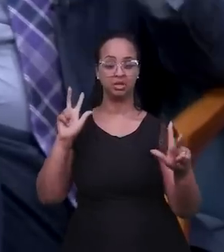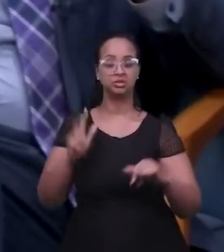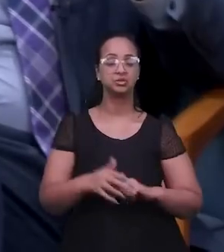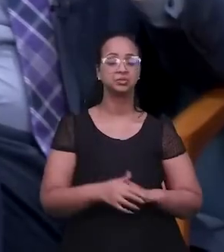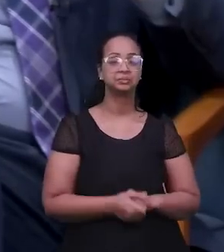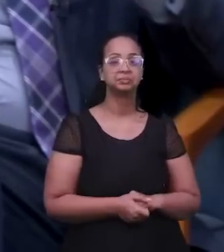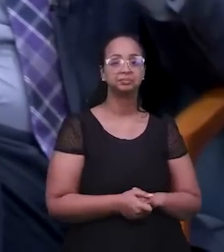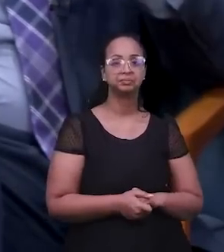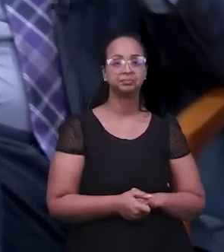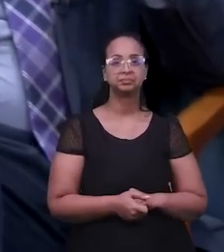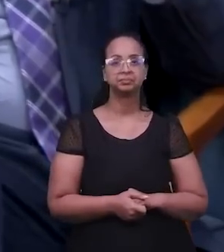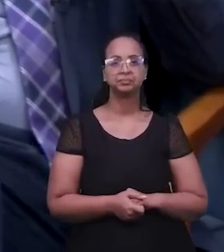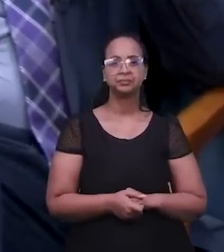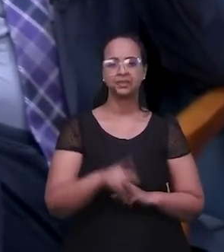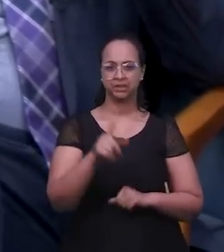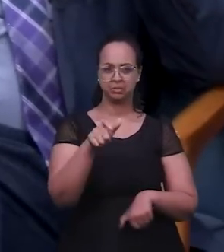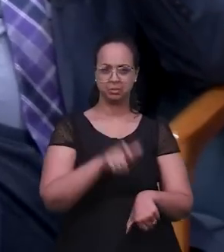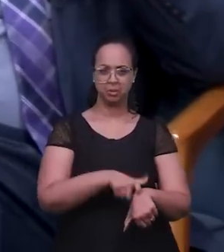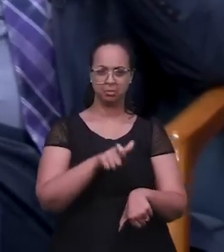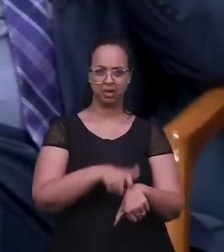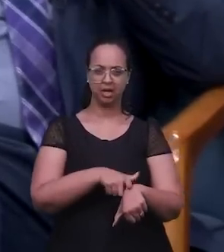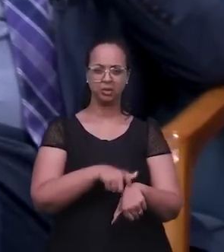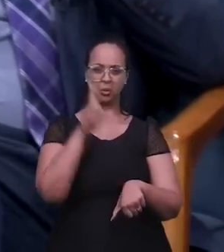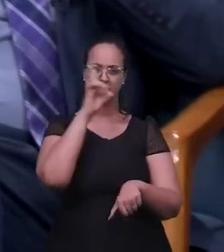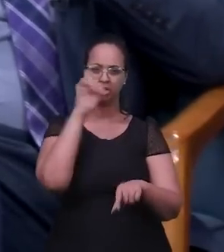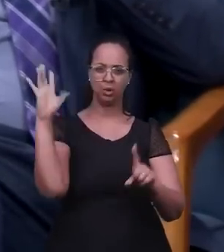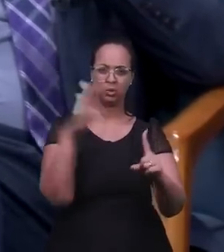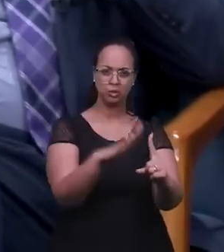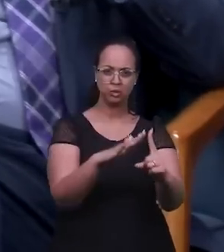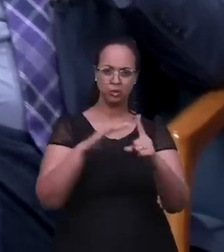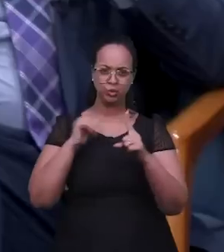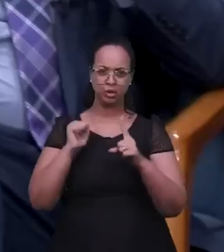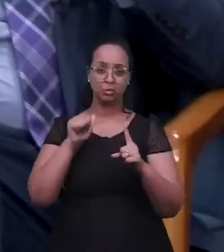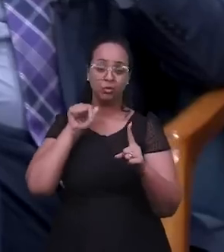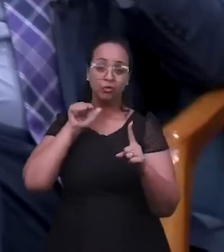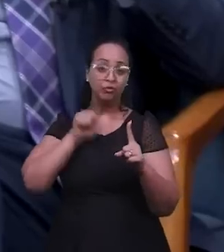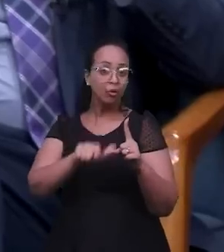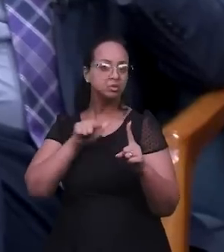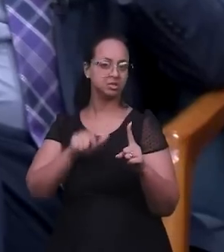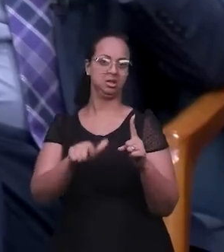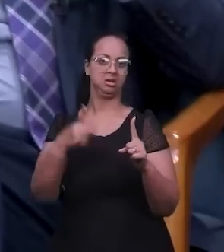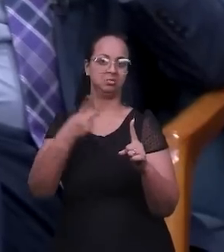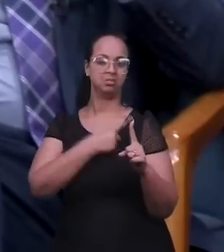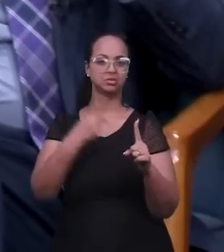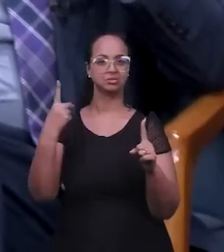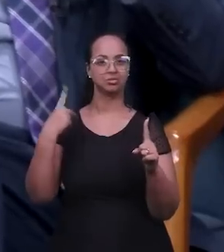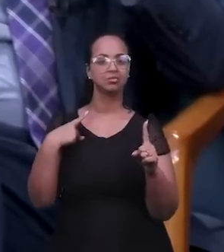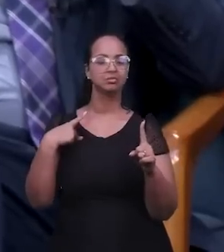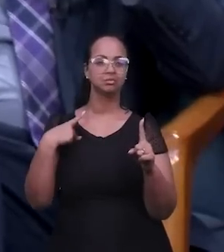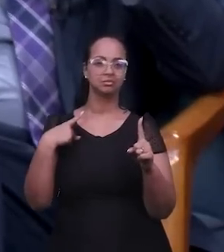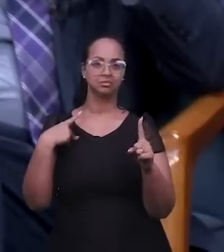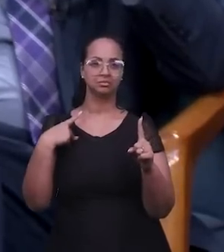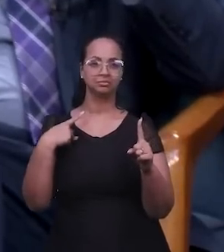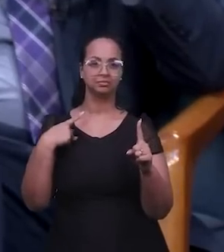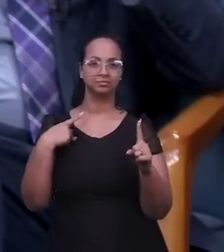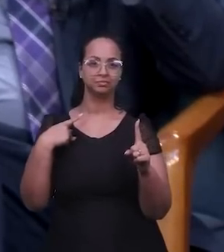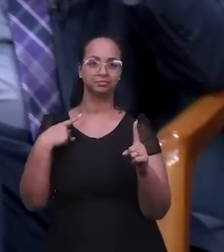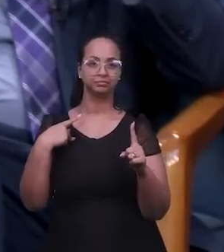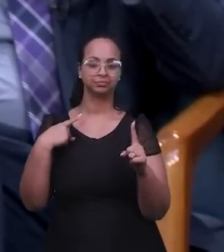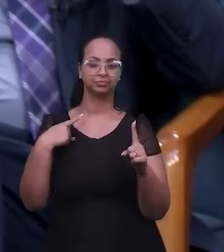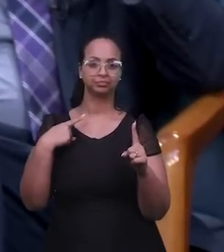Isso é o que Paulo diz. Então, quando você é levantado para um ministério dessa